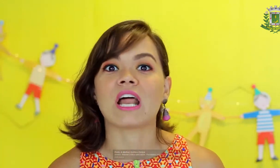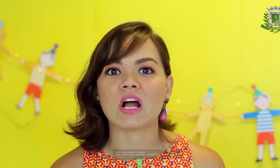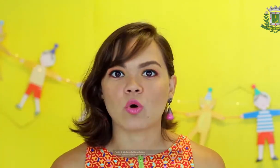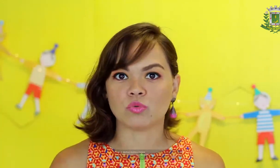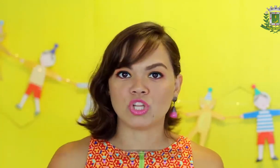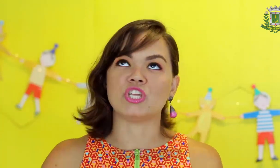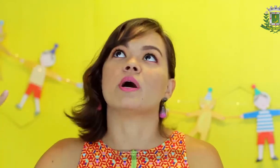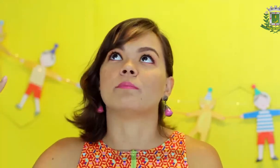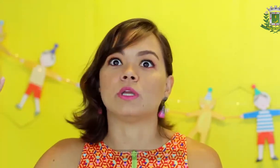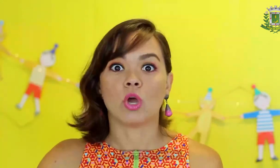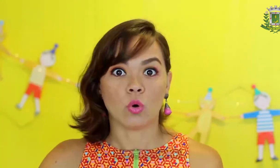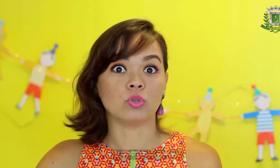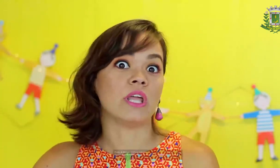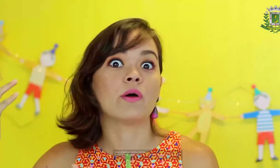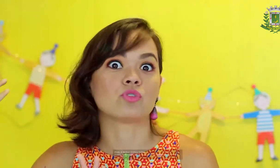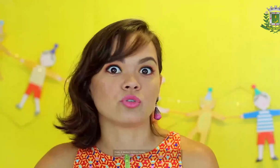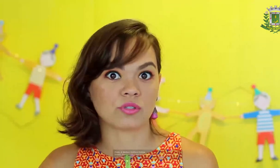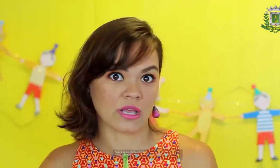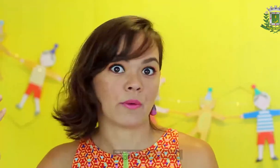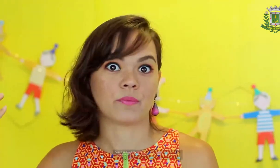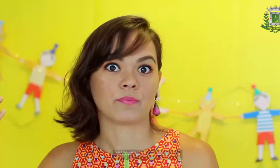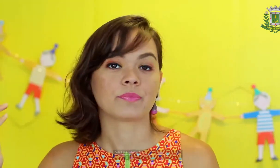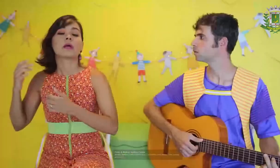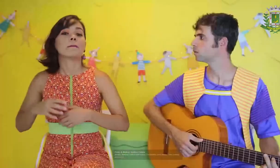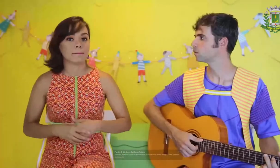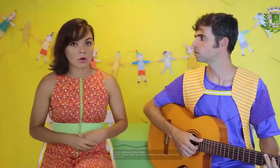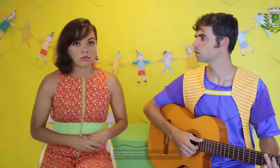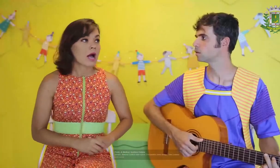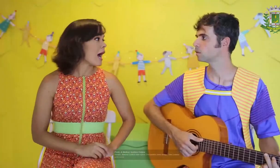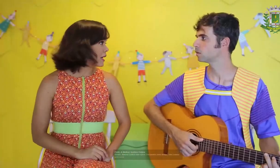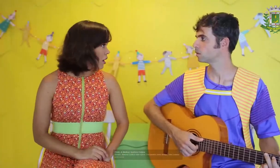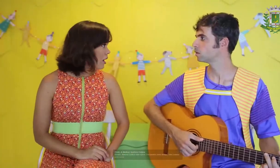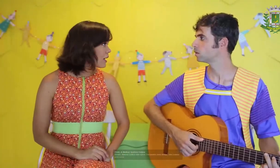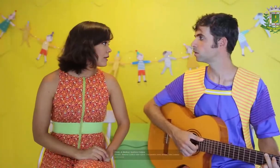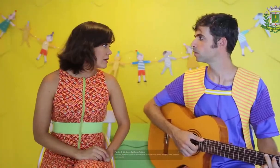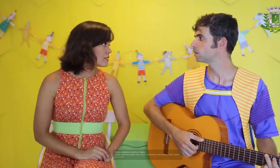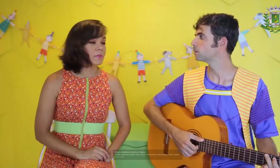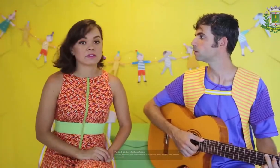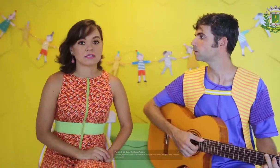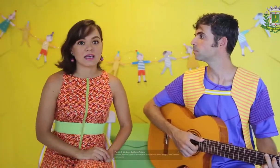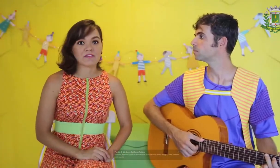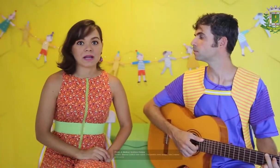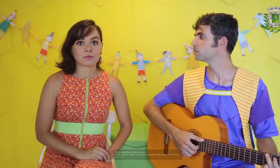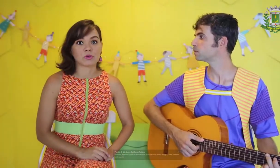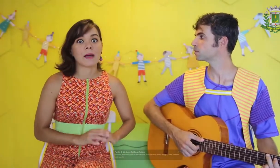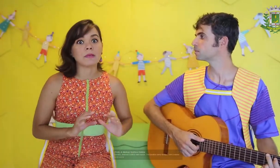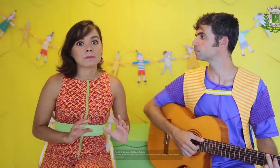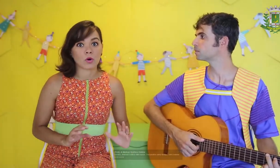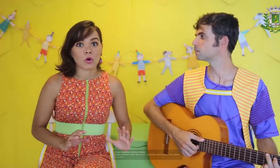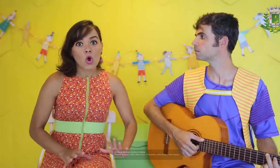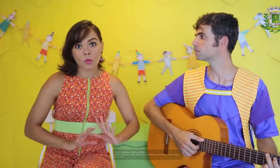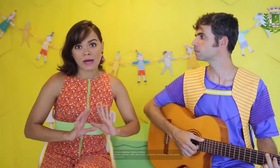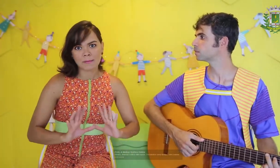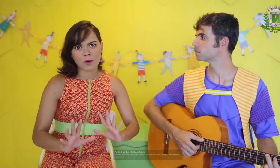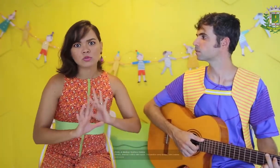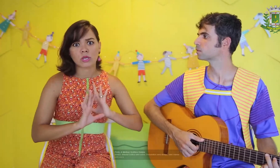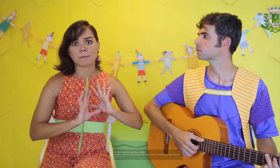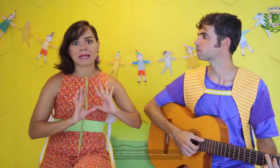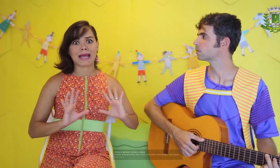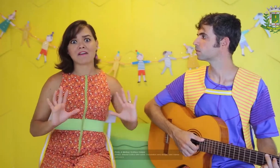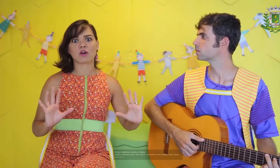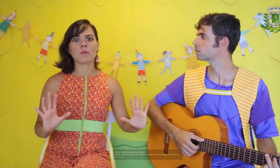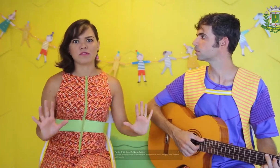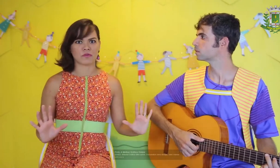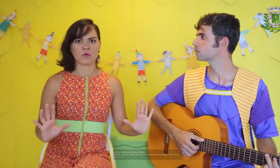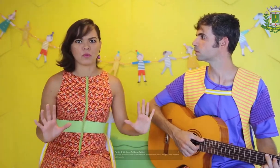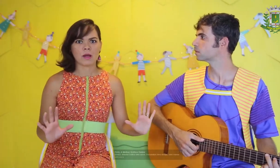para encontrar com Niamh, o deus do céu. Bom, agora Anansi precisava capturar Memboro, o maribondo